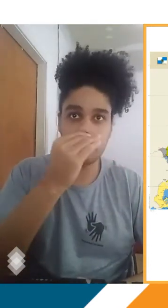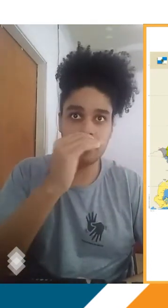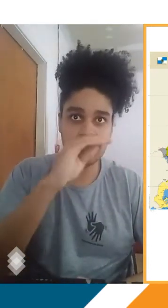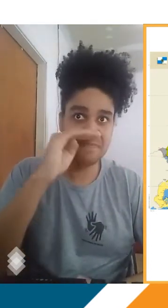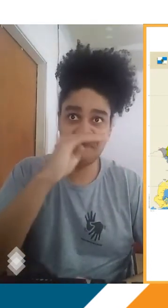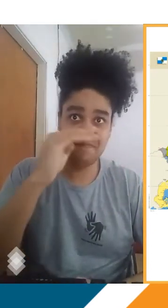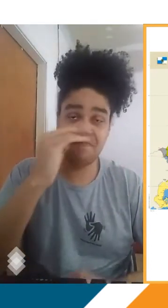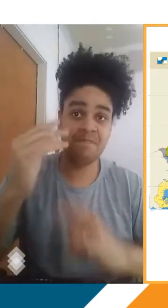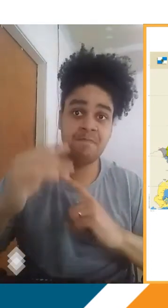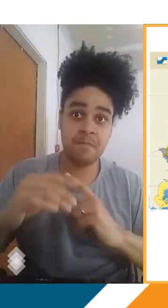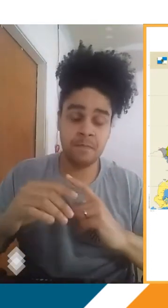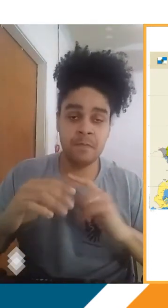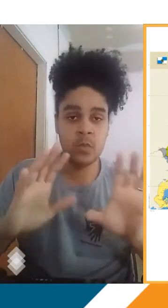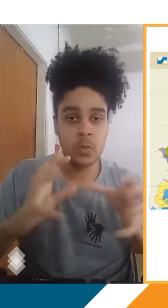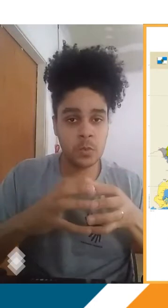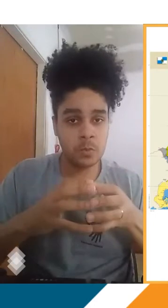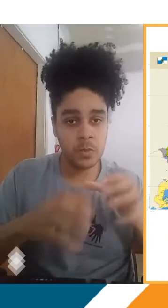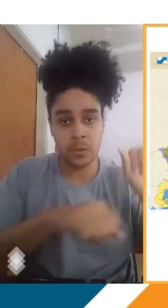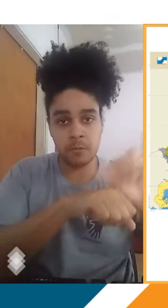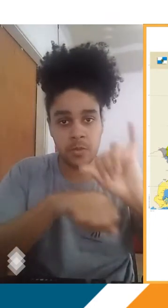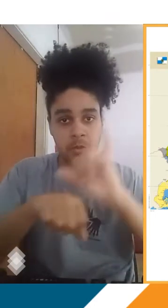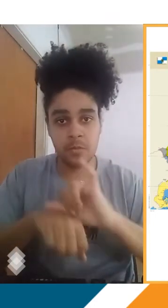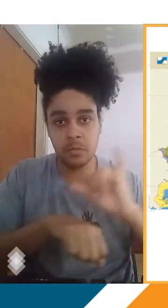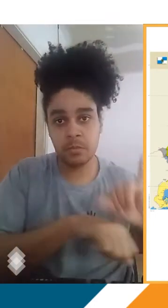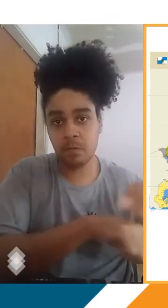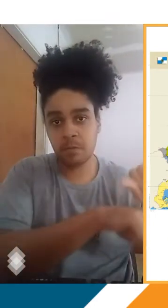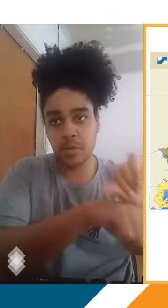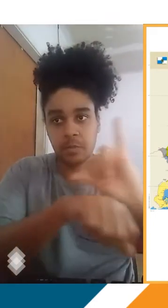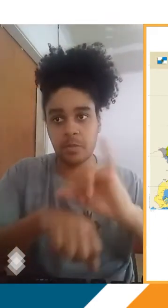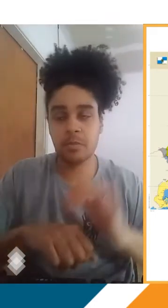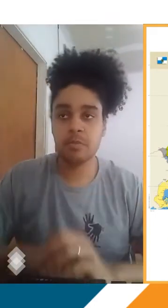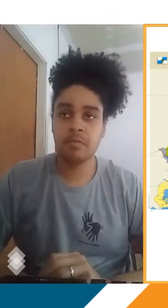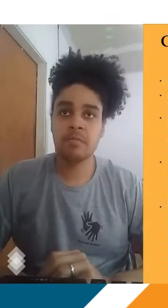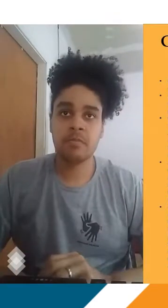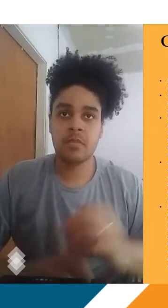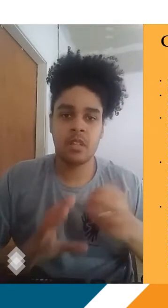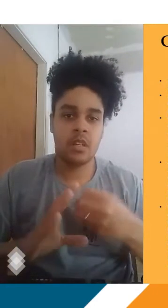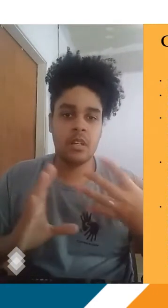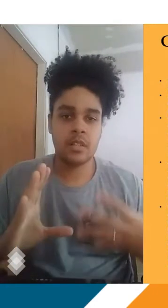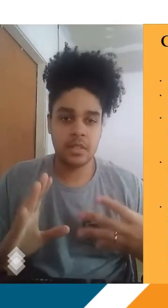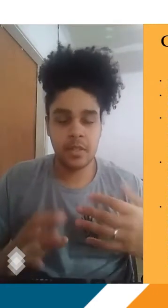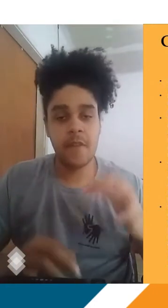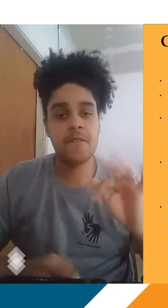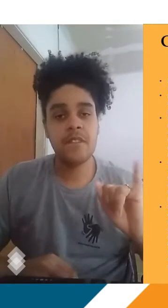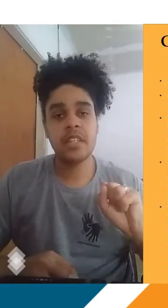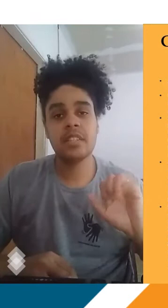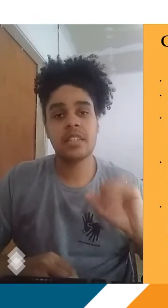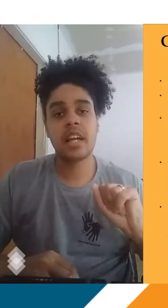da federação, é composto por um conjunto de municípios na sua delimitação. As